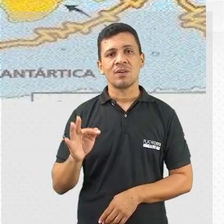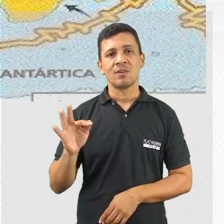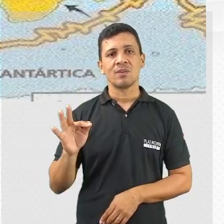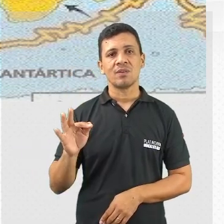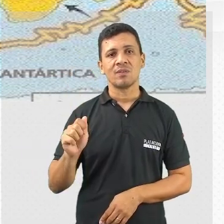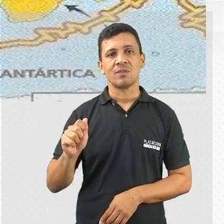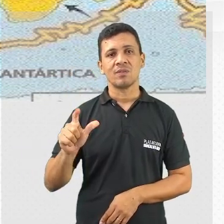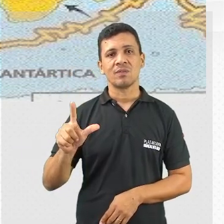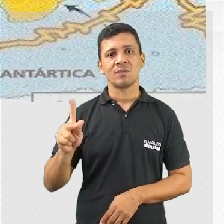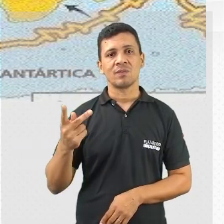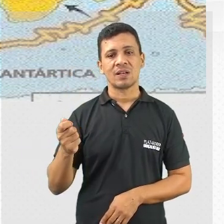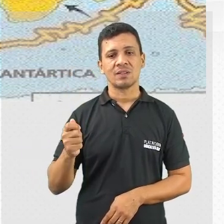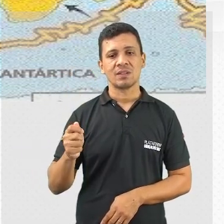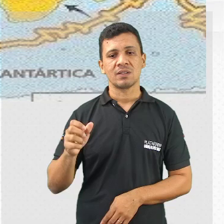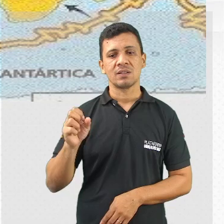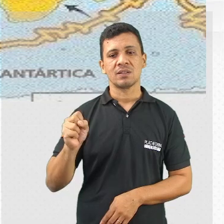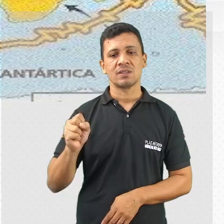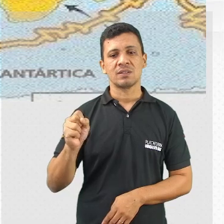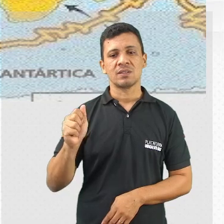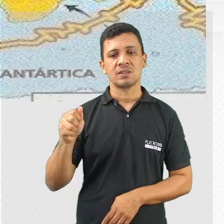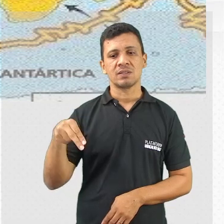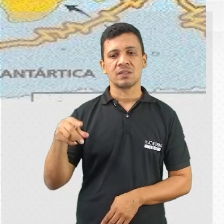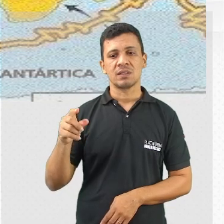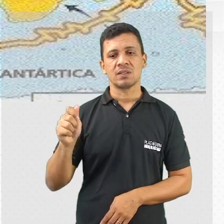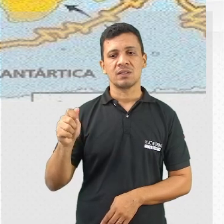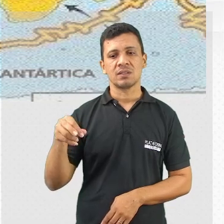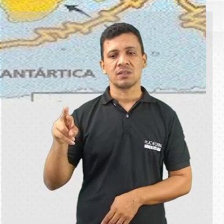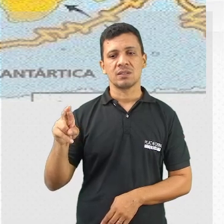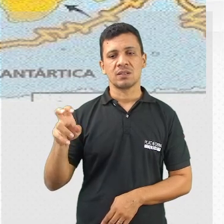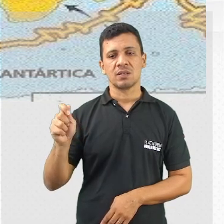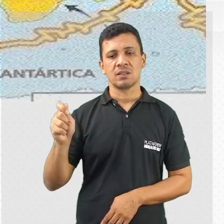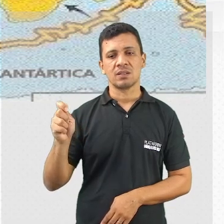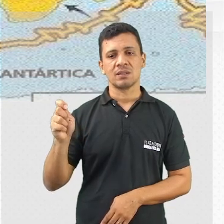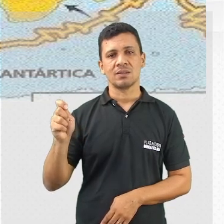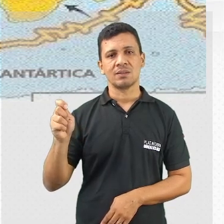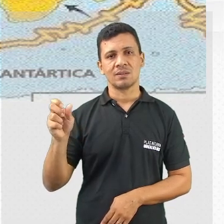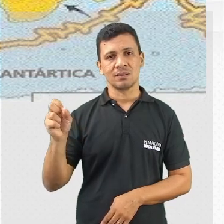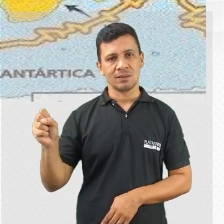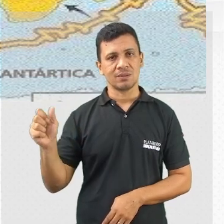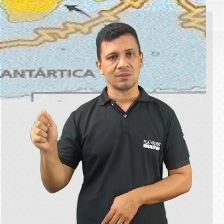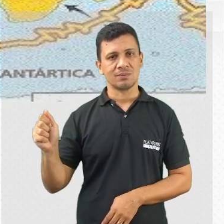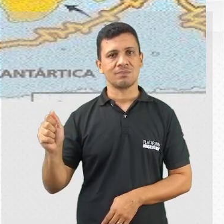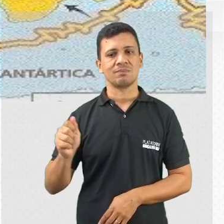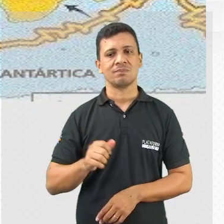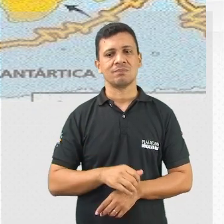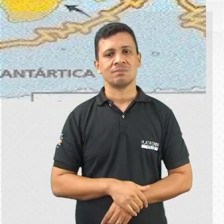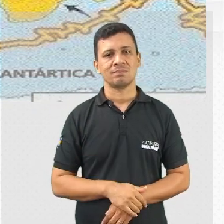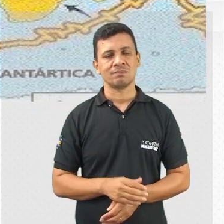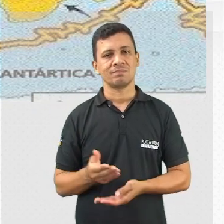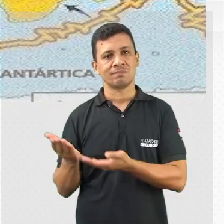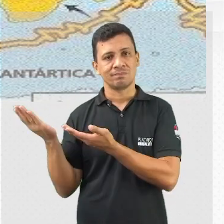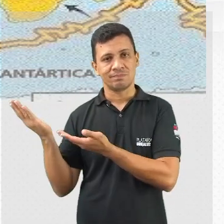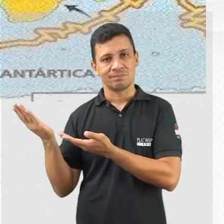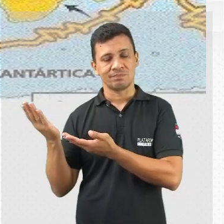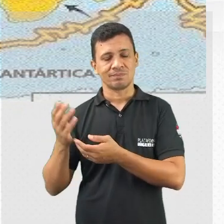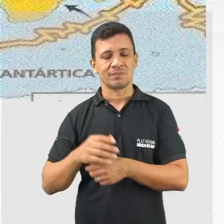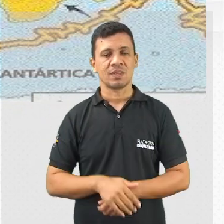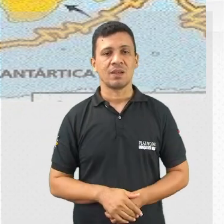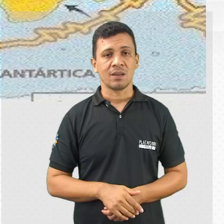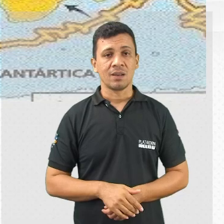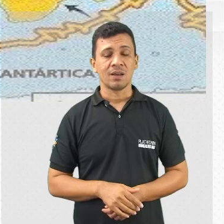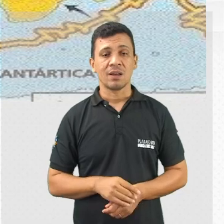de San Andreas, ou Falha de San Andreas, como você possa preferir, tá? É um